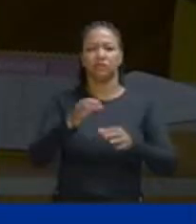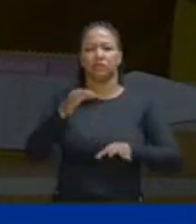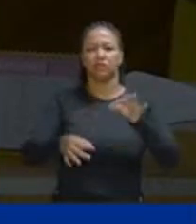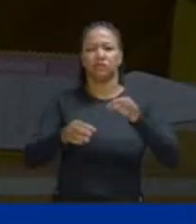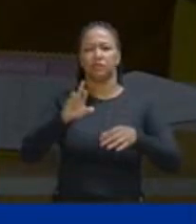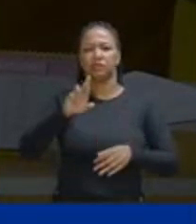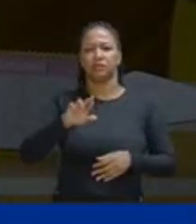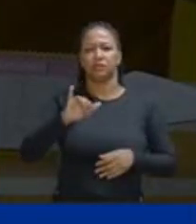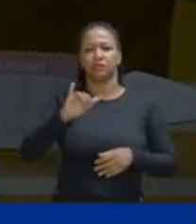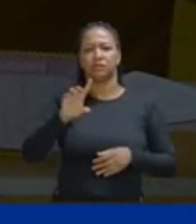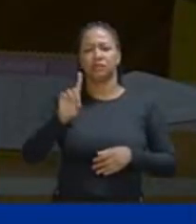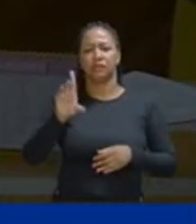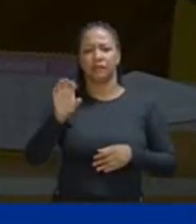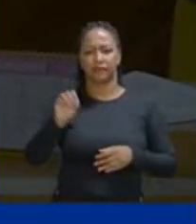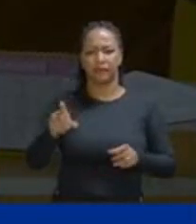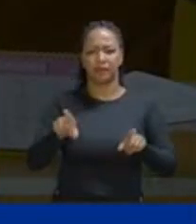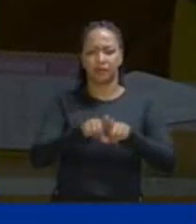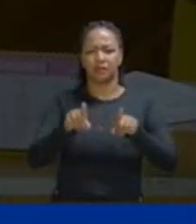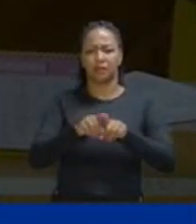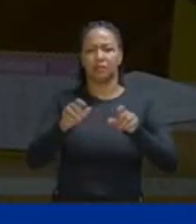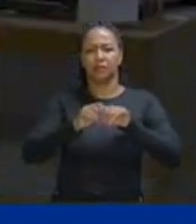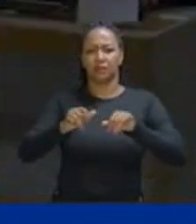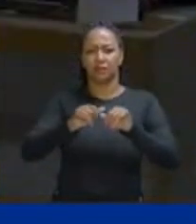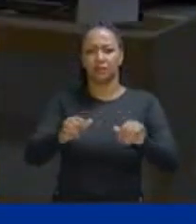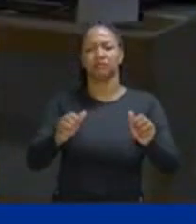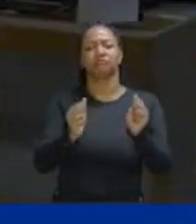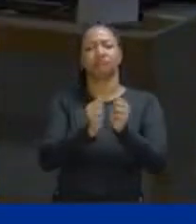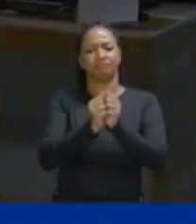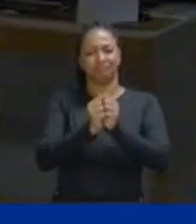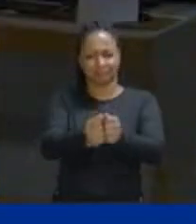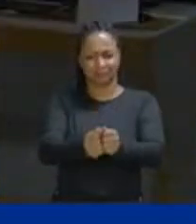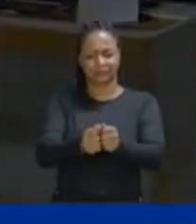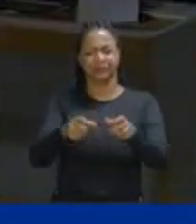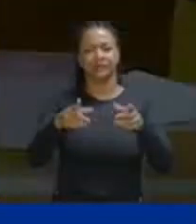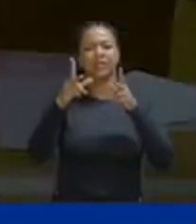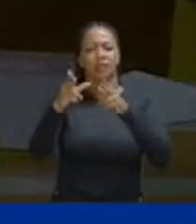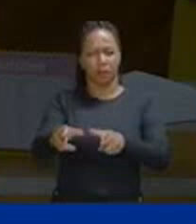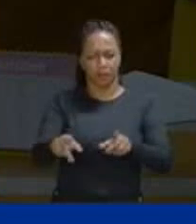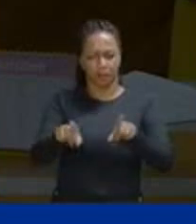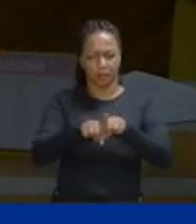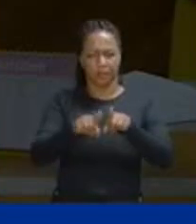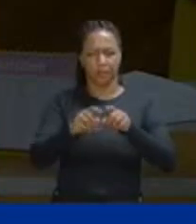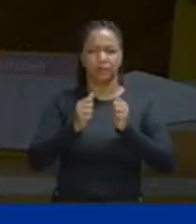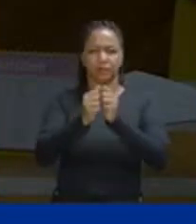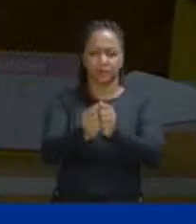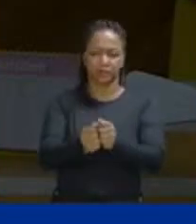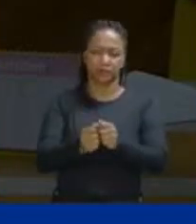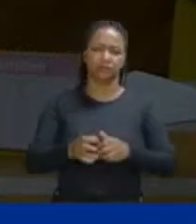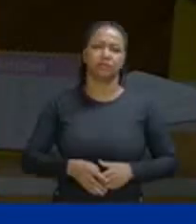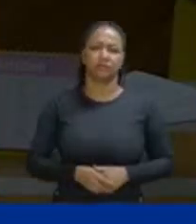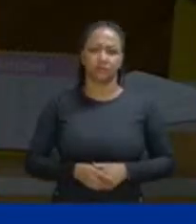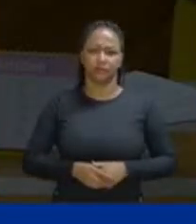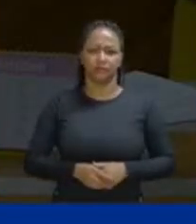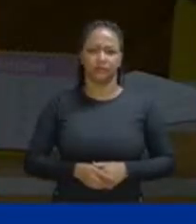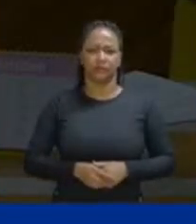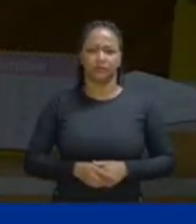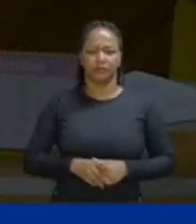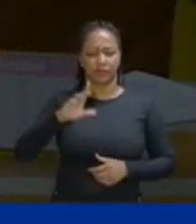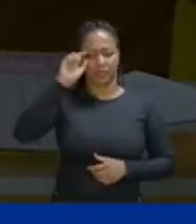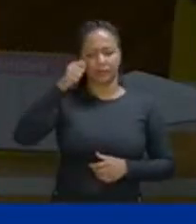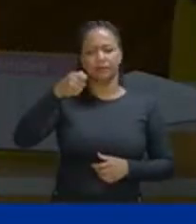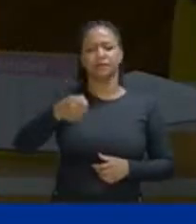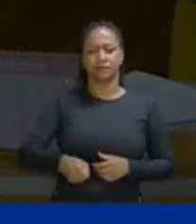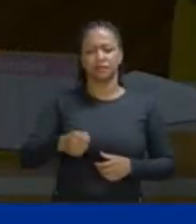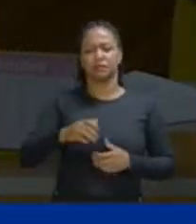Antônio. Me acompanhe, senhor presidente. Juiz Carlos Torque. Igualmente, senhor presidente, eu acompanho o relator. Decisão. O